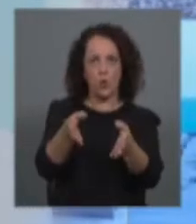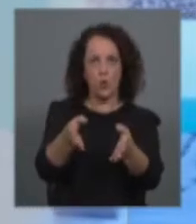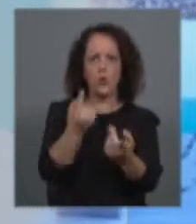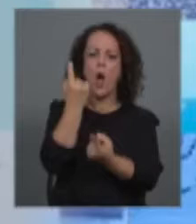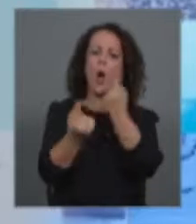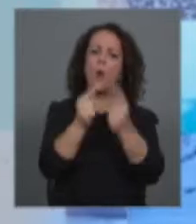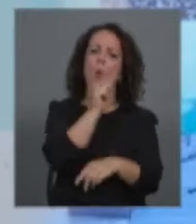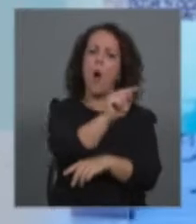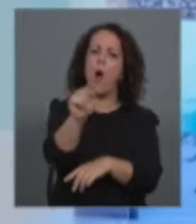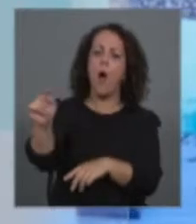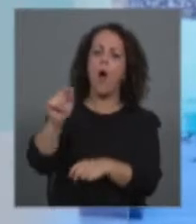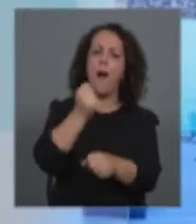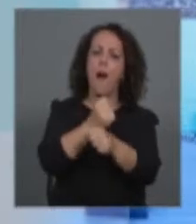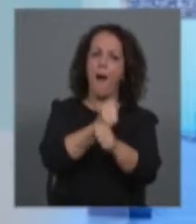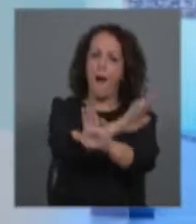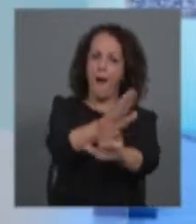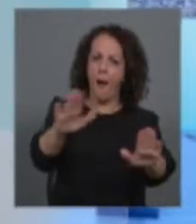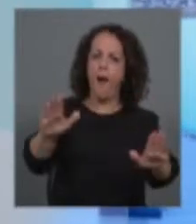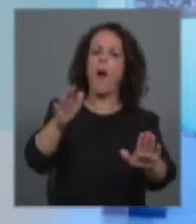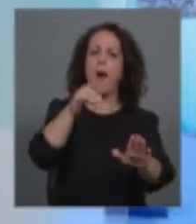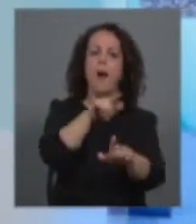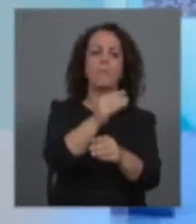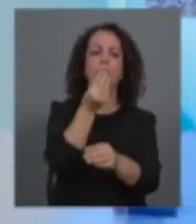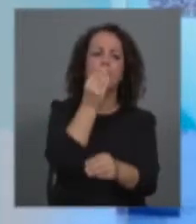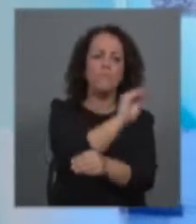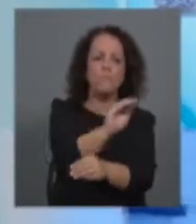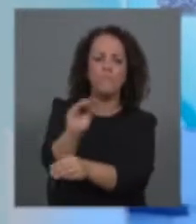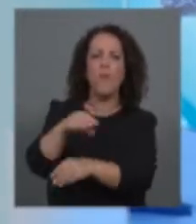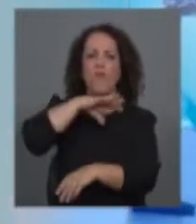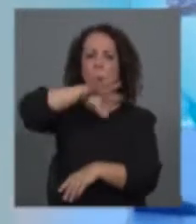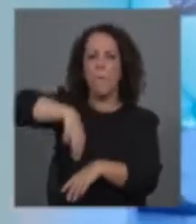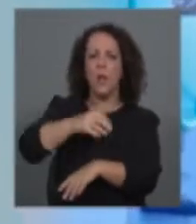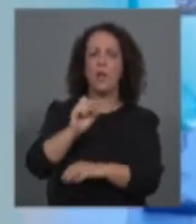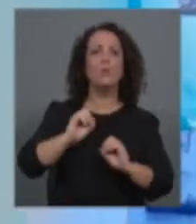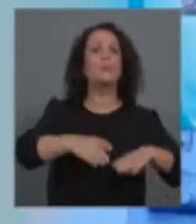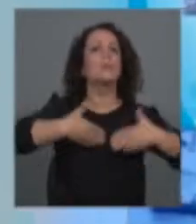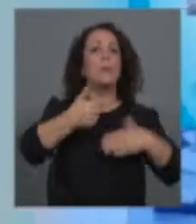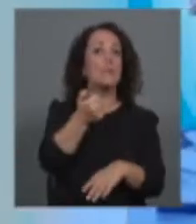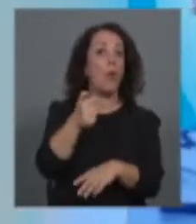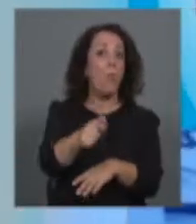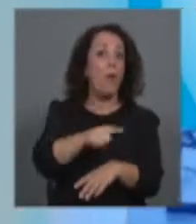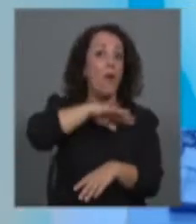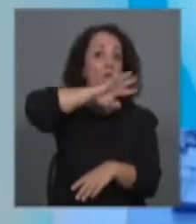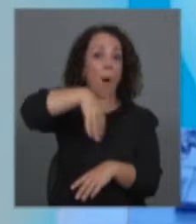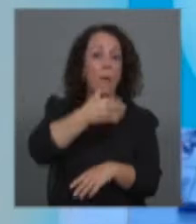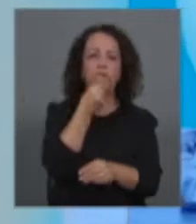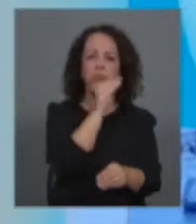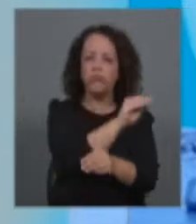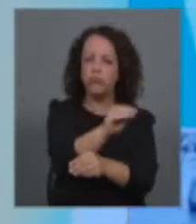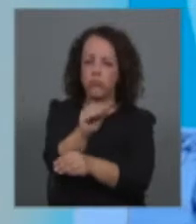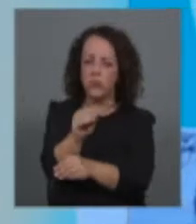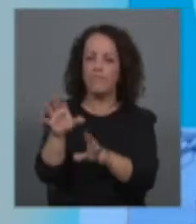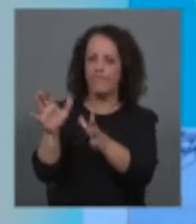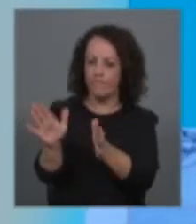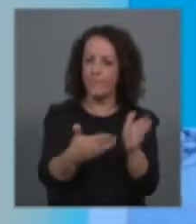congregações que estavam no terreno a alimentar famílias, foram cerca de 5.000 famílias no início, e neste momento o que nos pedem